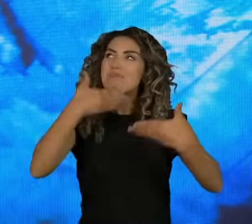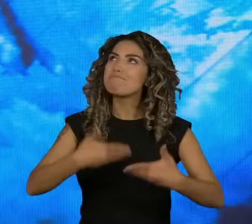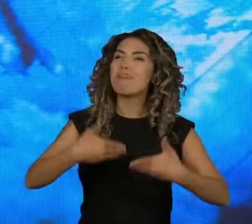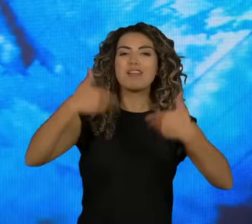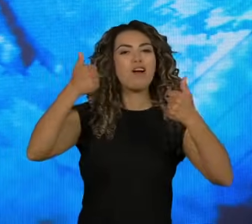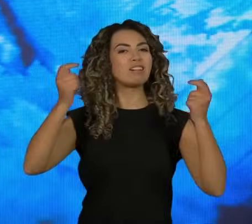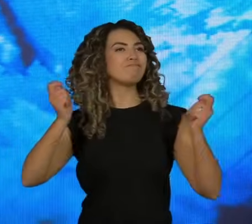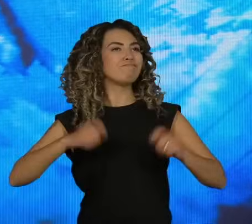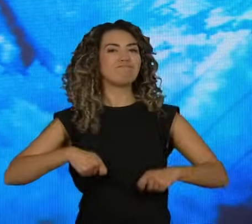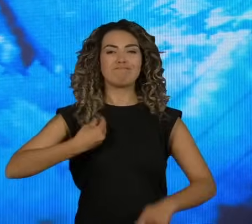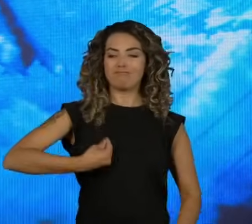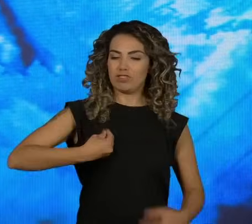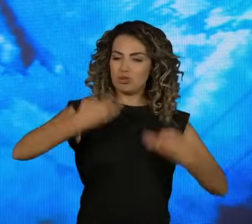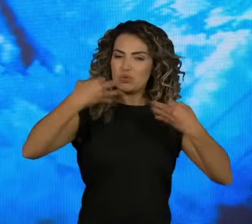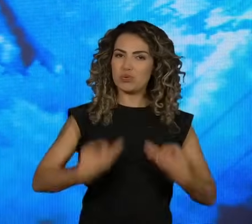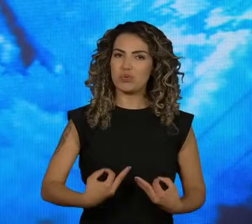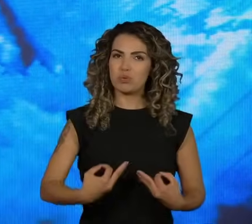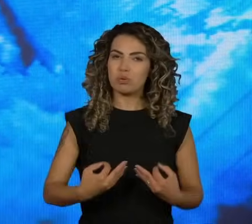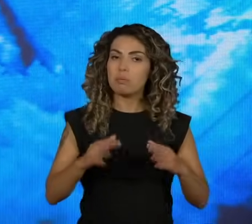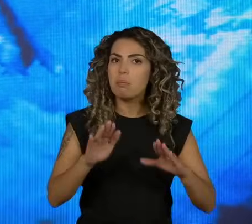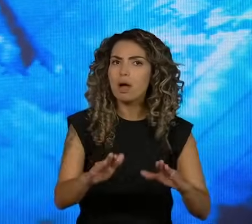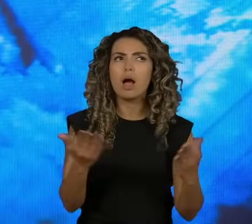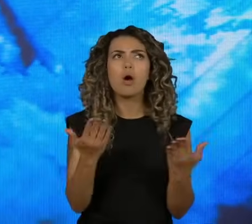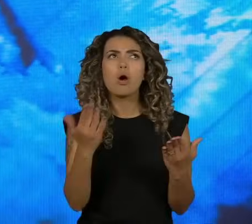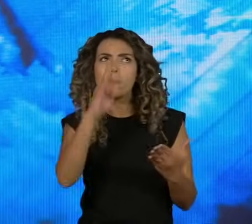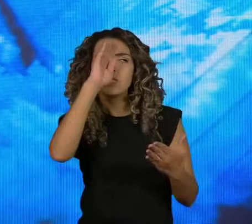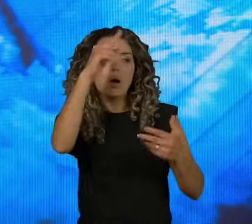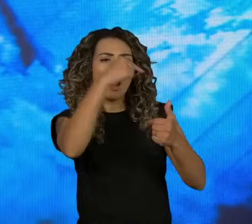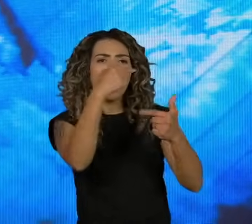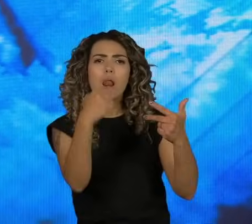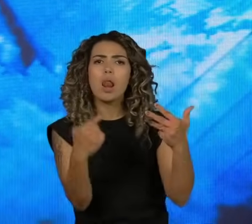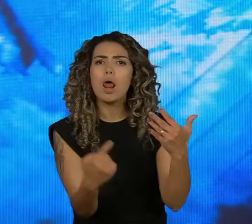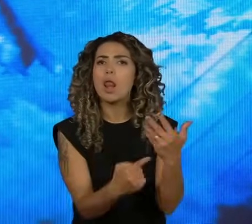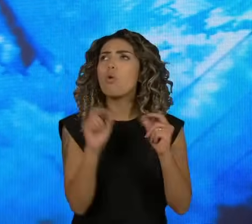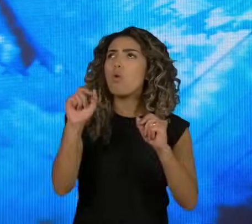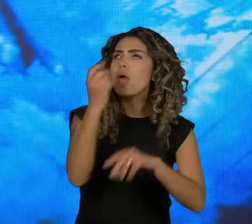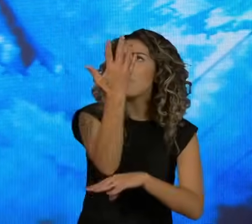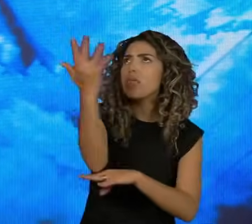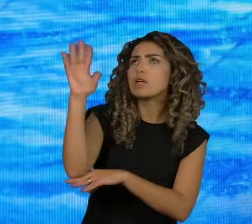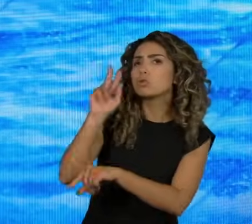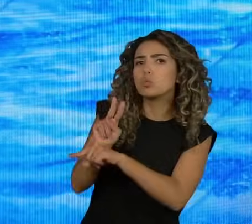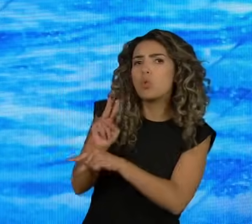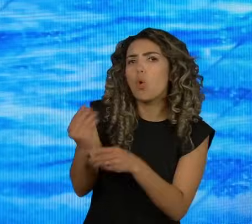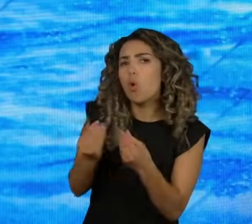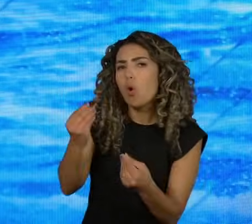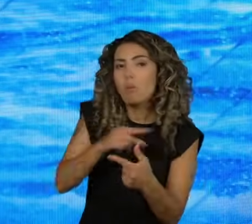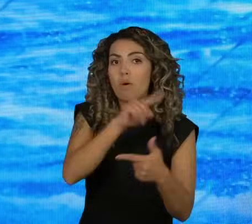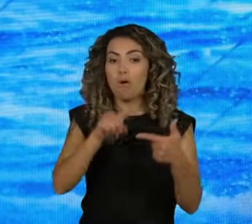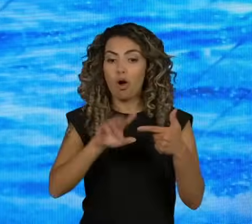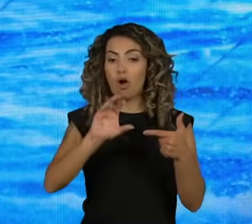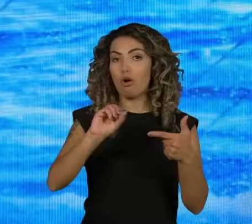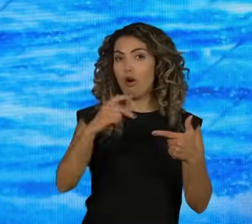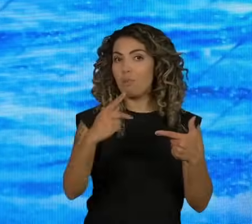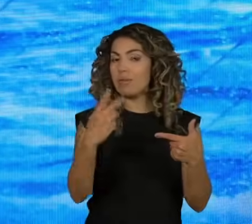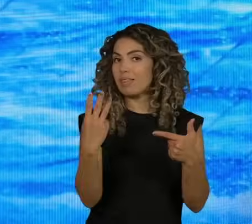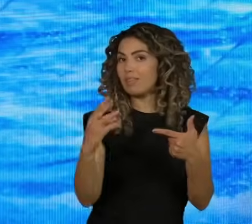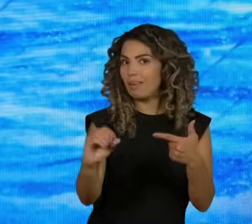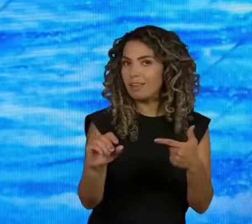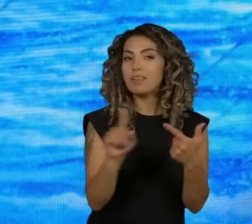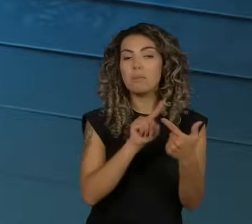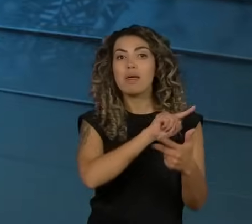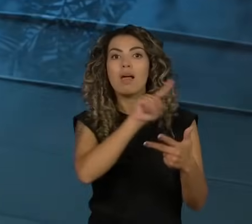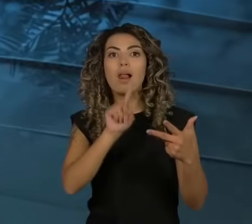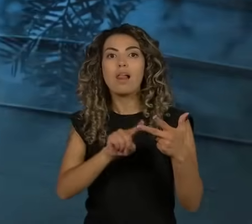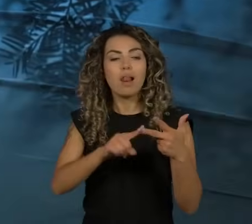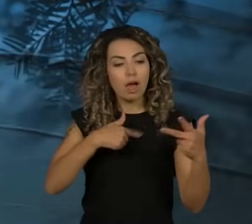Os temas de destaque, as normas que protegem a natureza, a COP30 e uma viagem divertida por 3